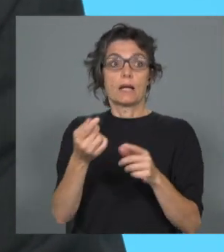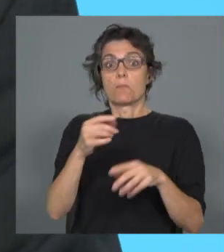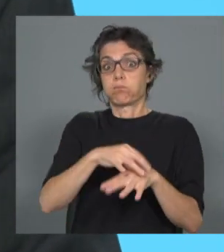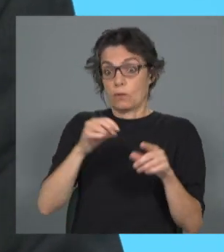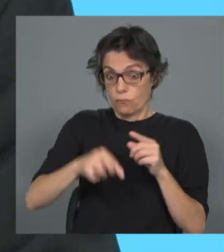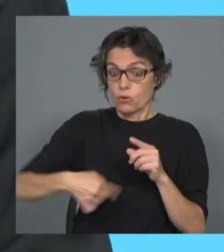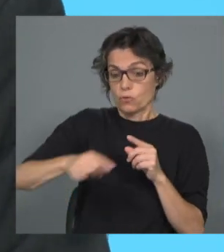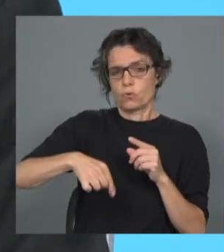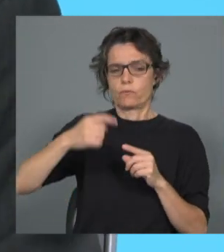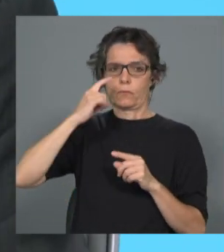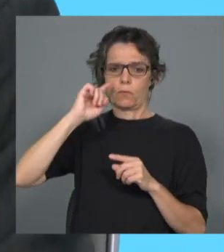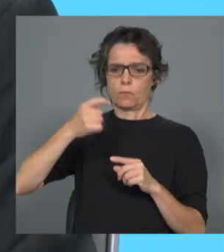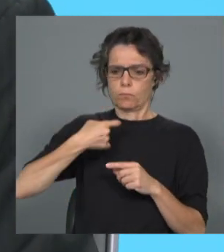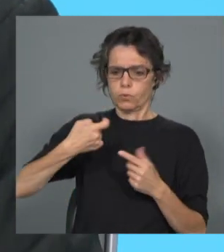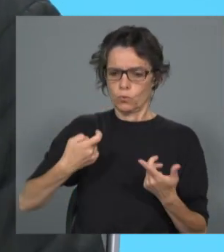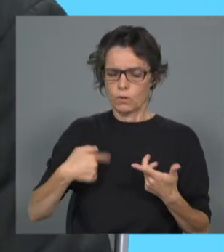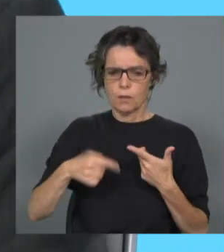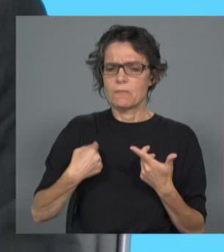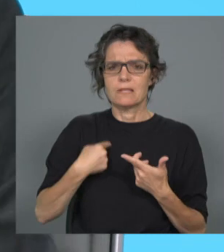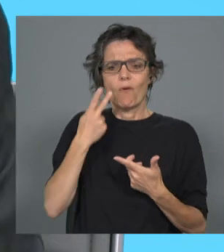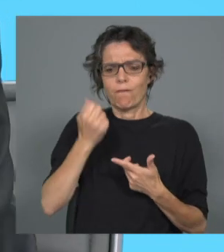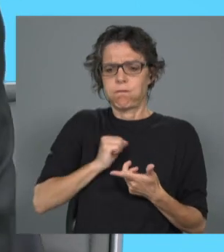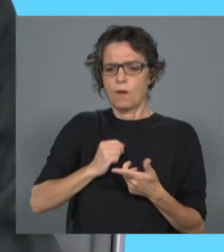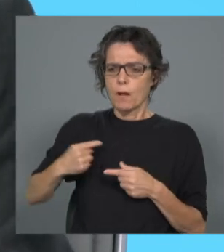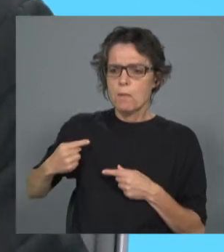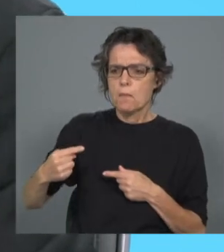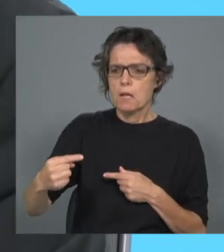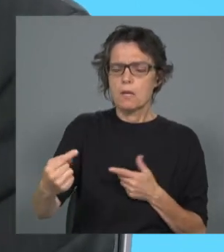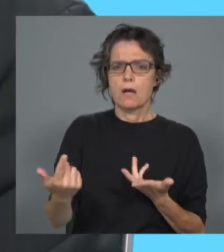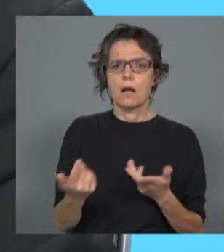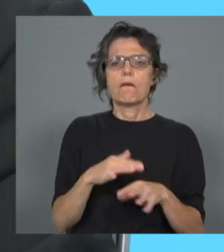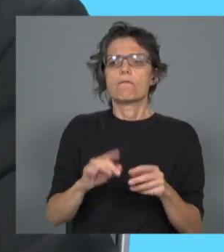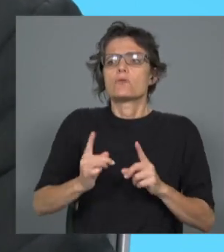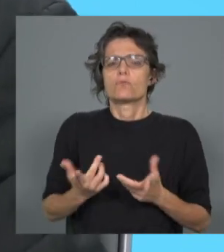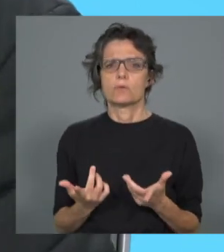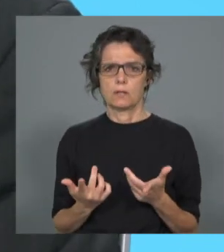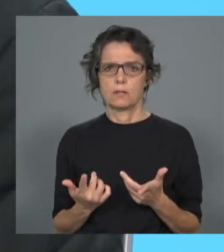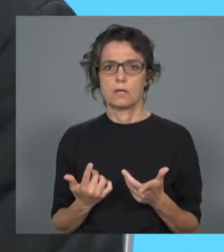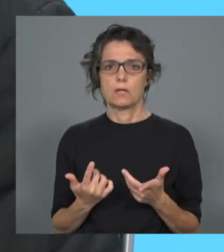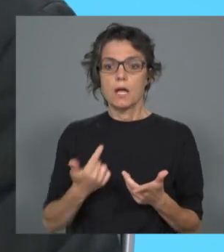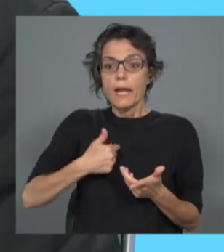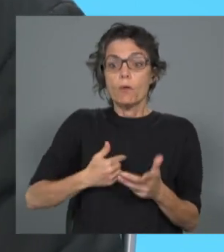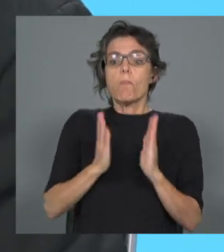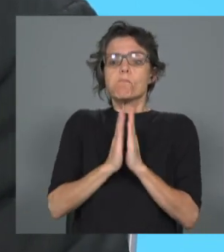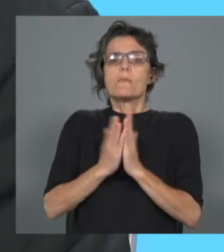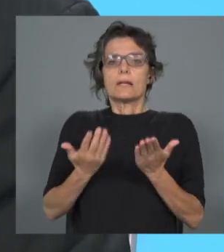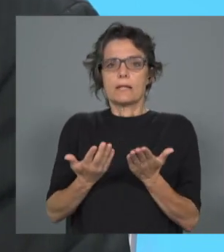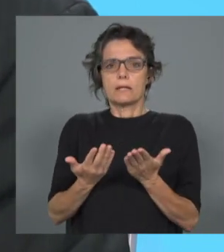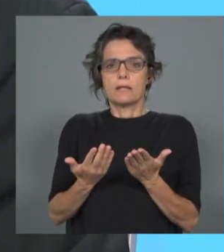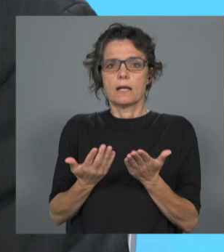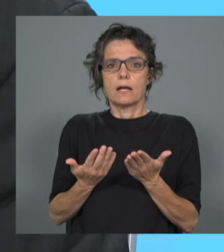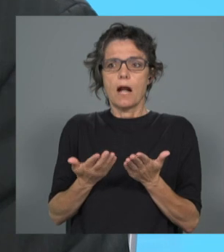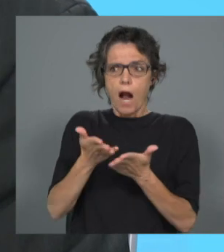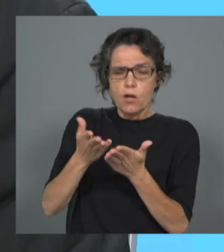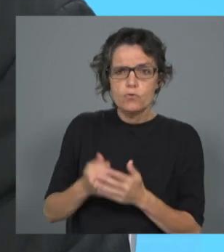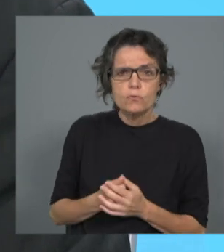o que nós fazemos no dia-a-dia, no nosso cotidiano, com os nossos limites e as nossas falhas, mas também com aquilo que corre bem. Nós temos de